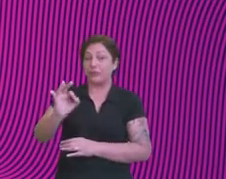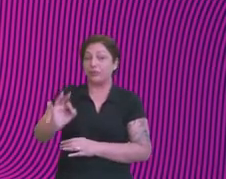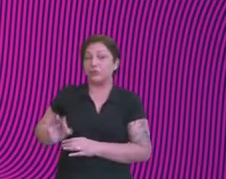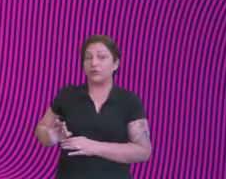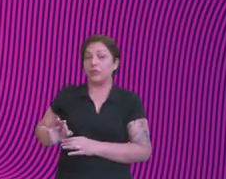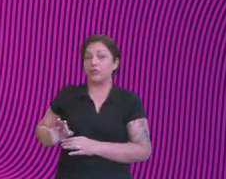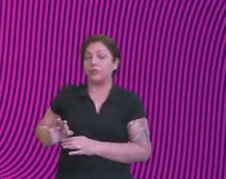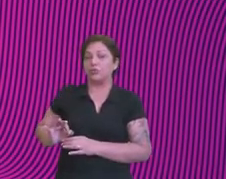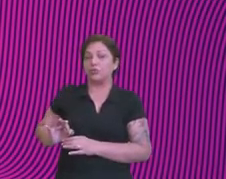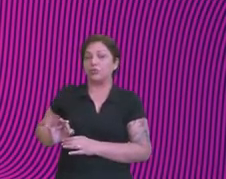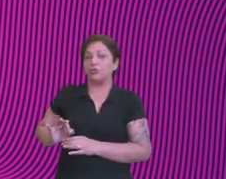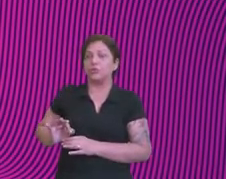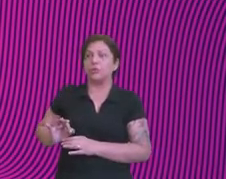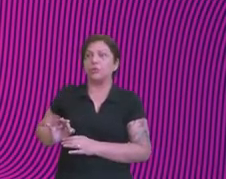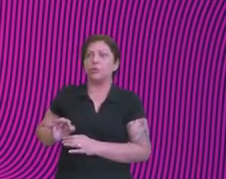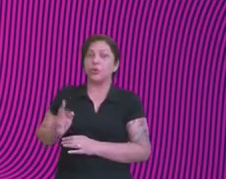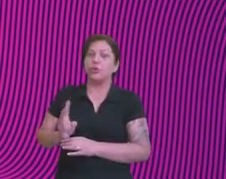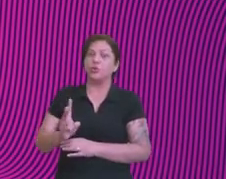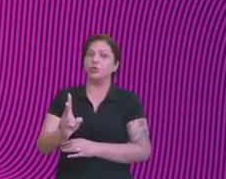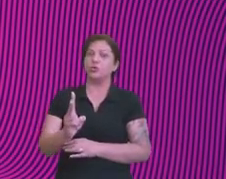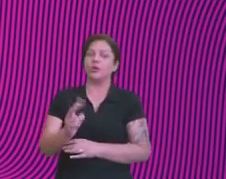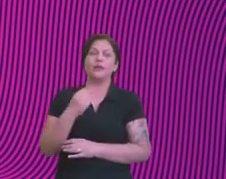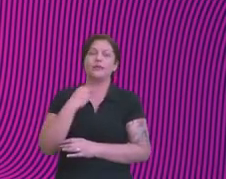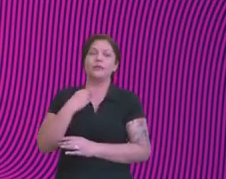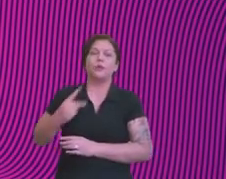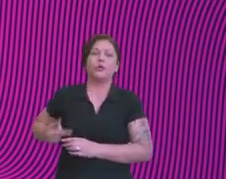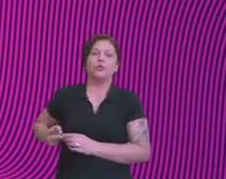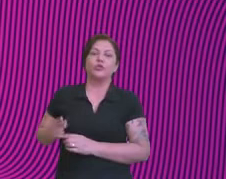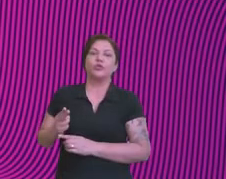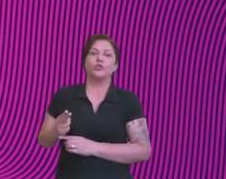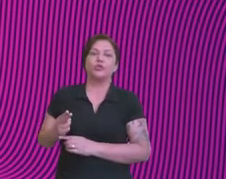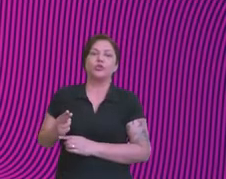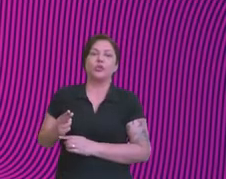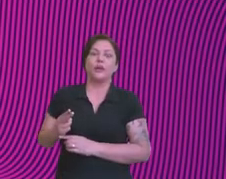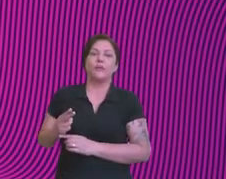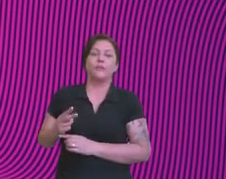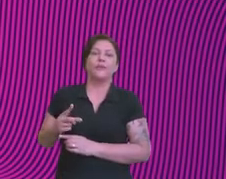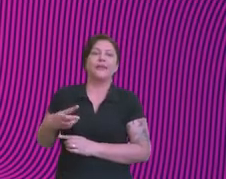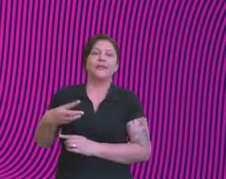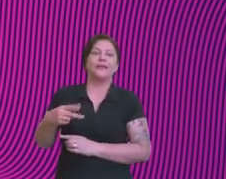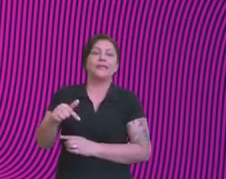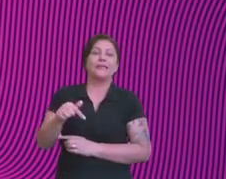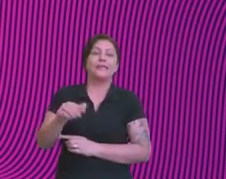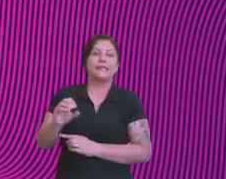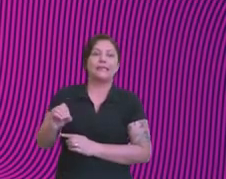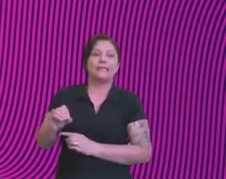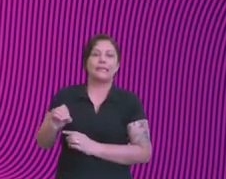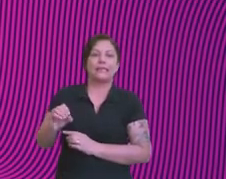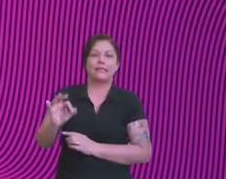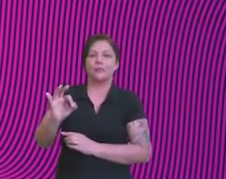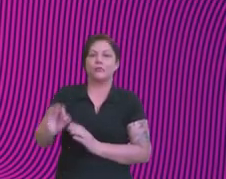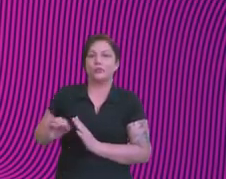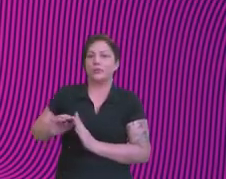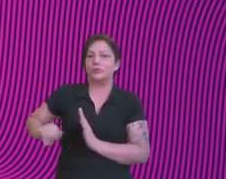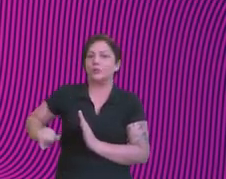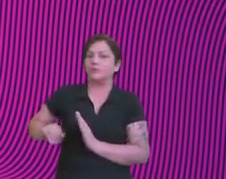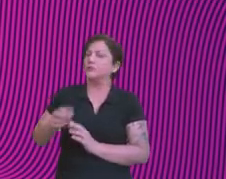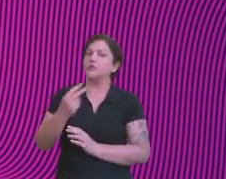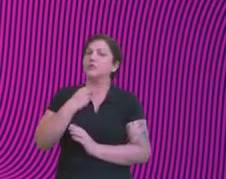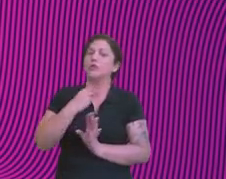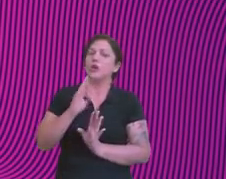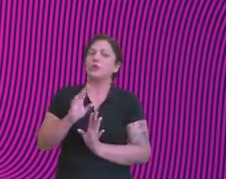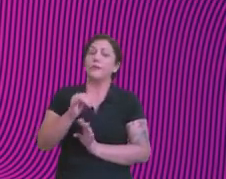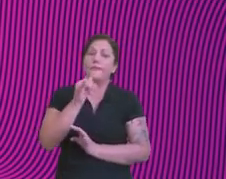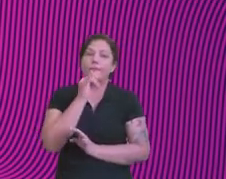cirurgia de uma hepatectomia mais extensa seja programada, a gente pode realizar a embolização da veia porta com